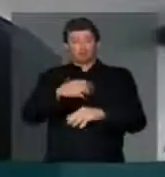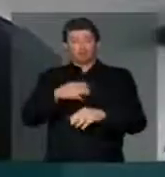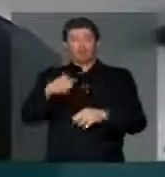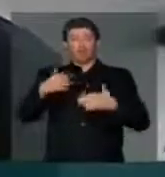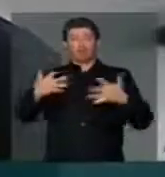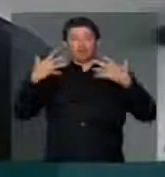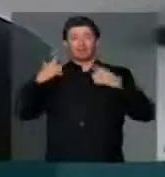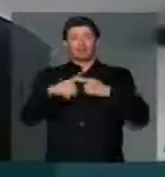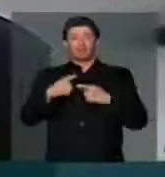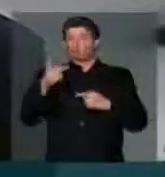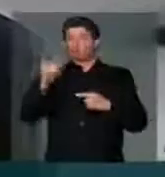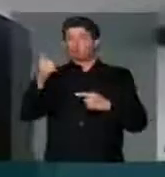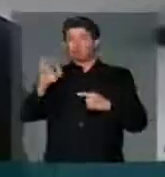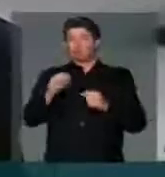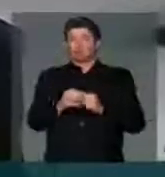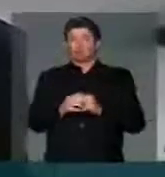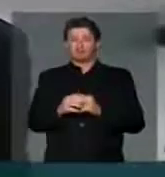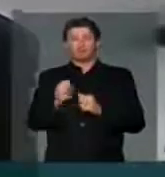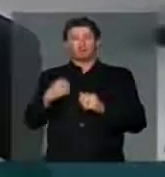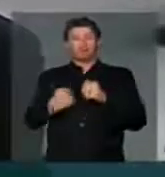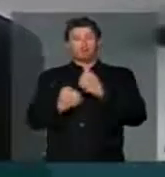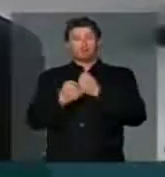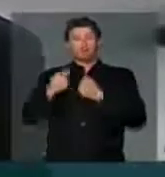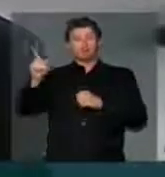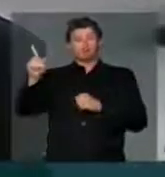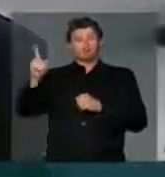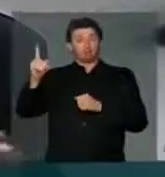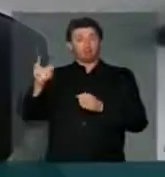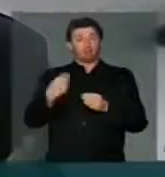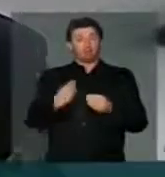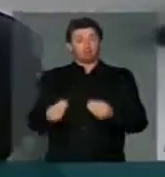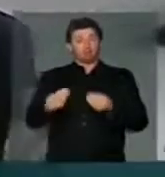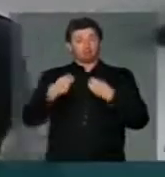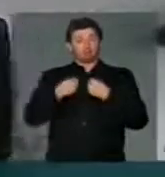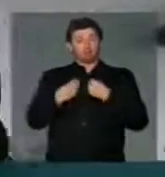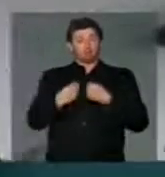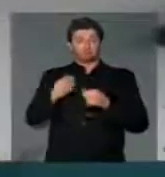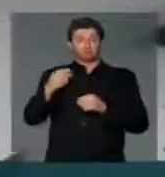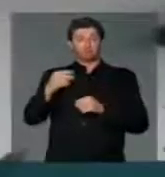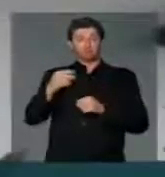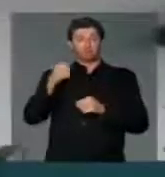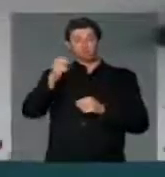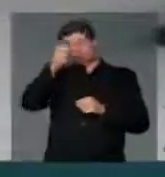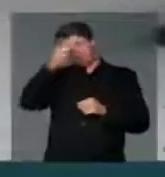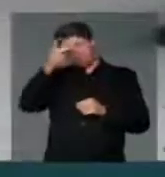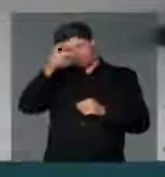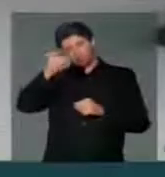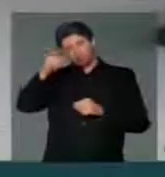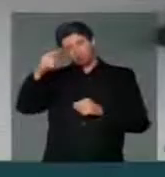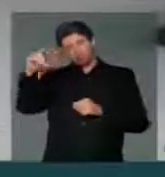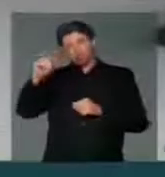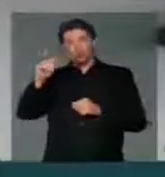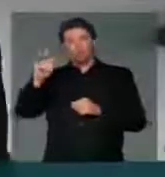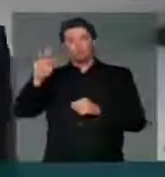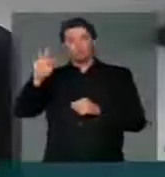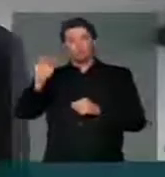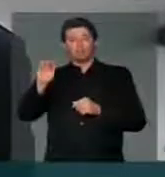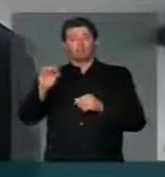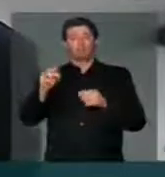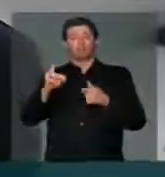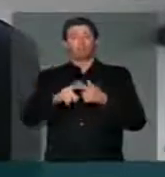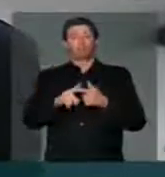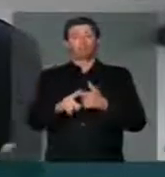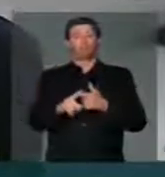2010, deputado Baldi, de receber o apoio do prefeito João Gilberto para a minha candidatura a deputado federal.